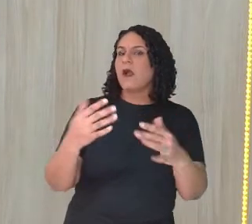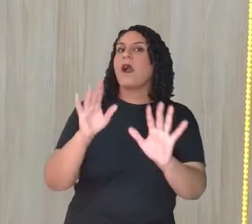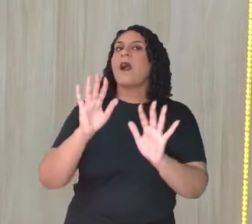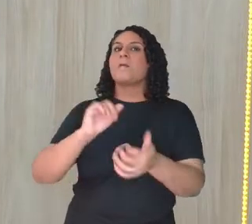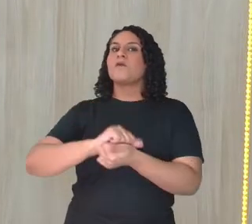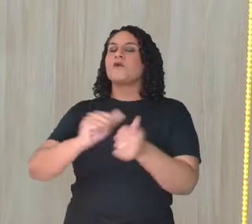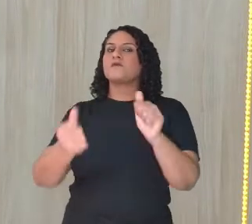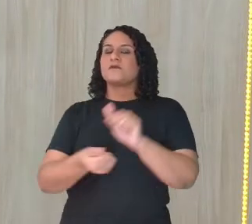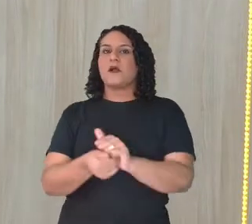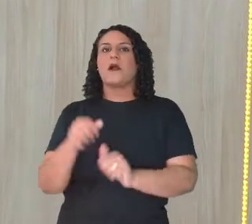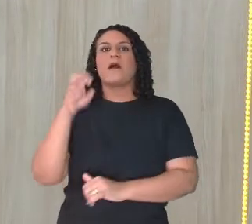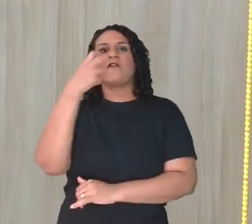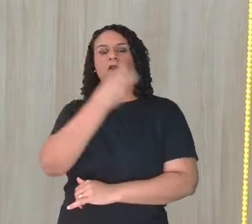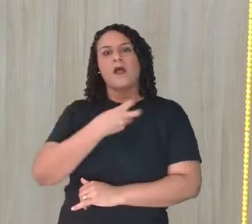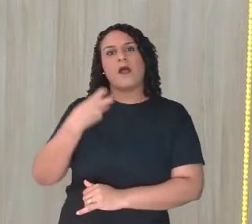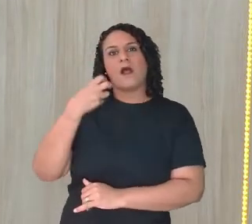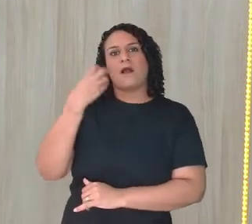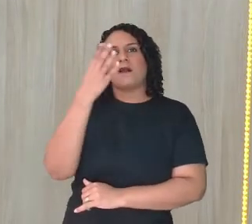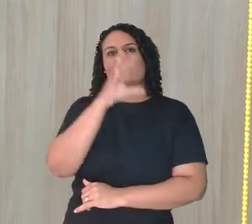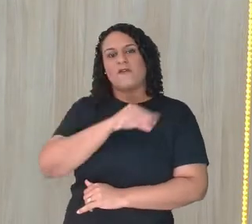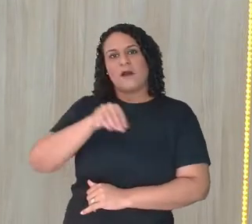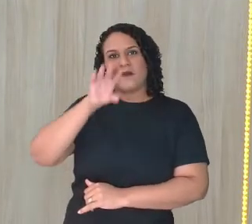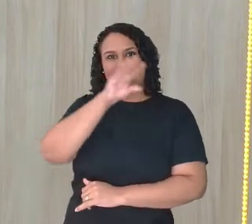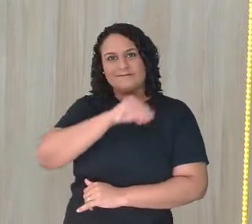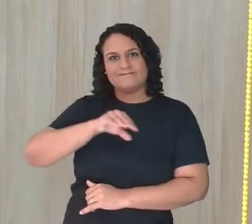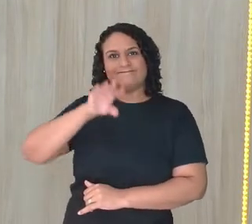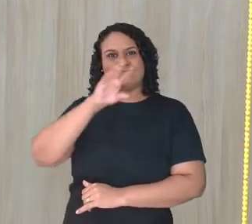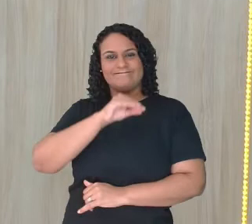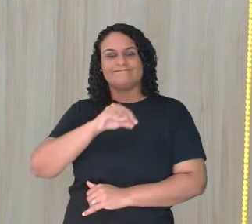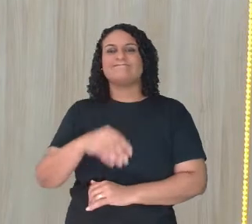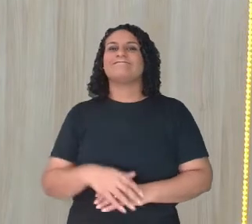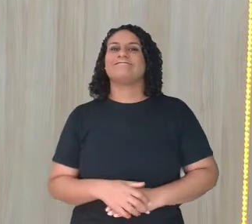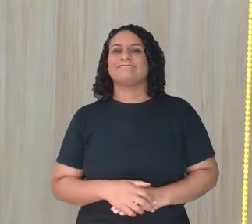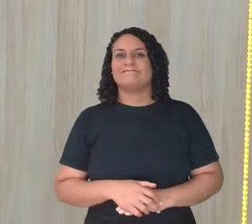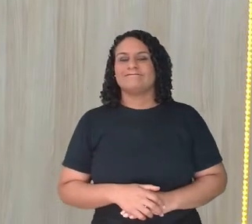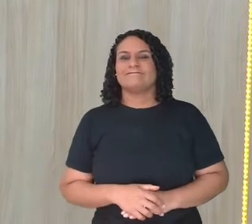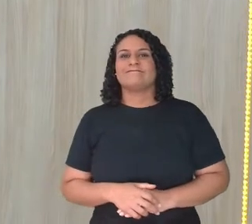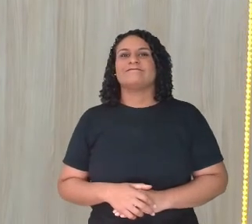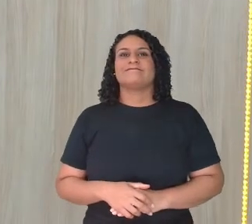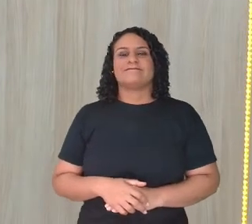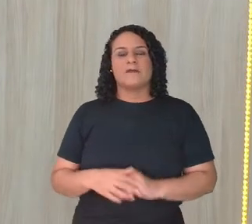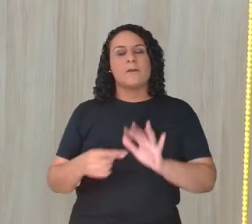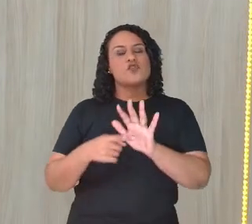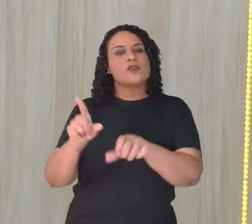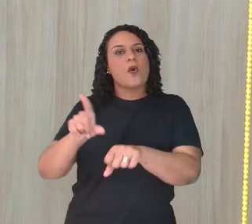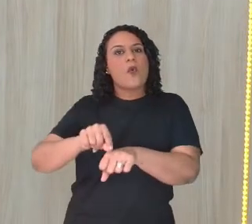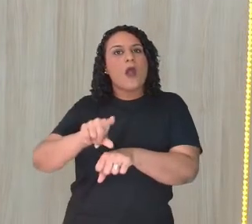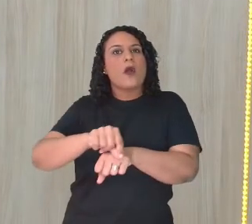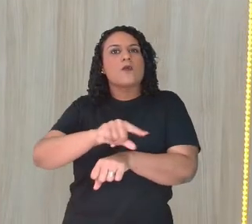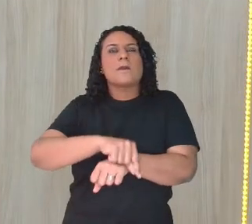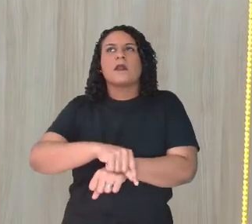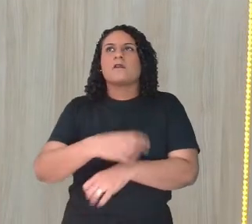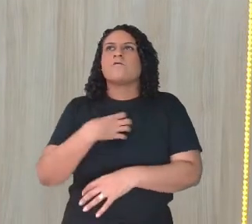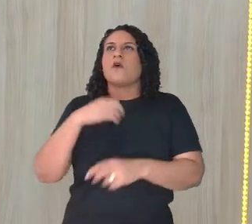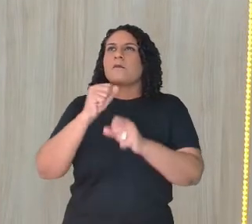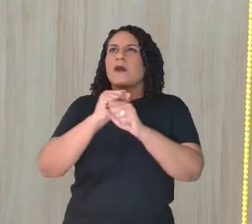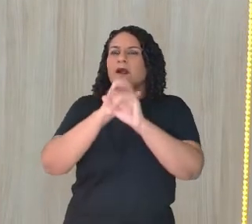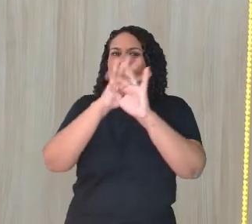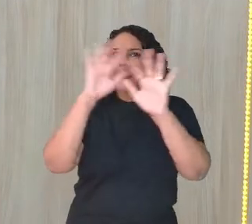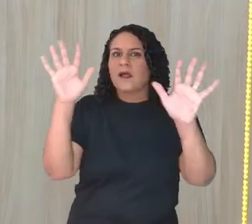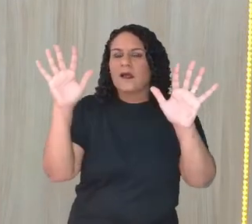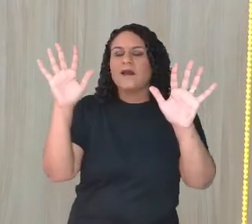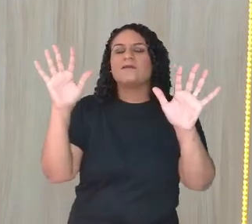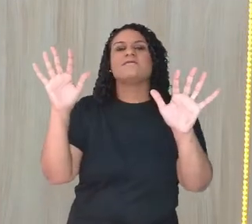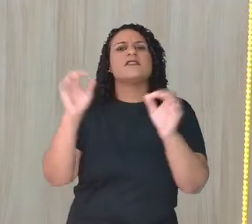minha fala, para então trazer o meu argumento de forma claro, né,